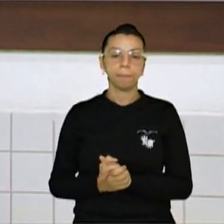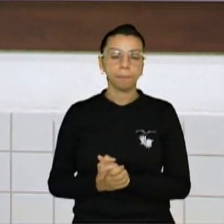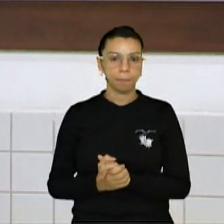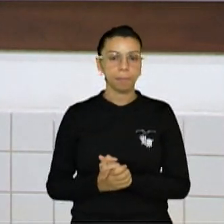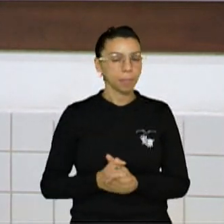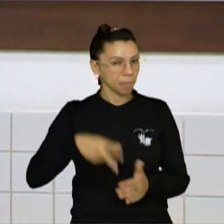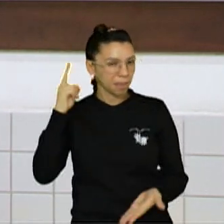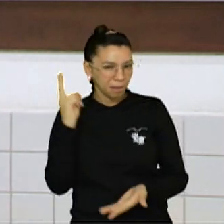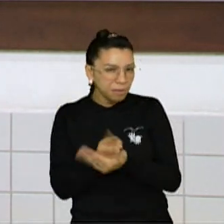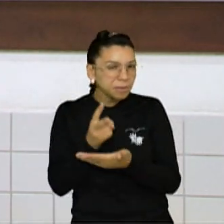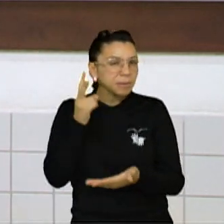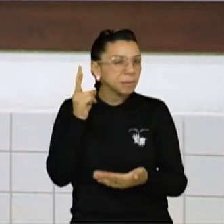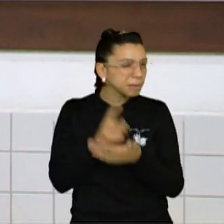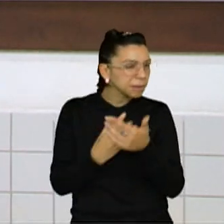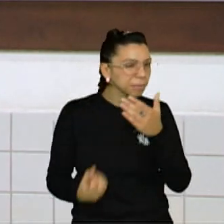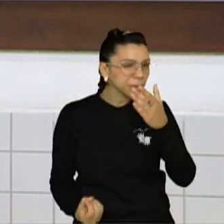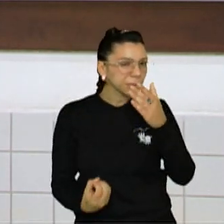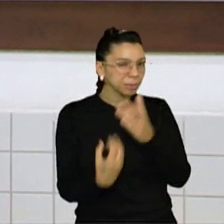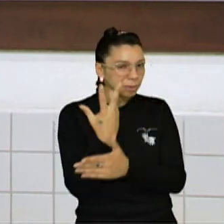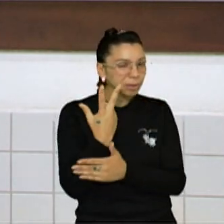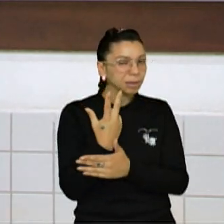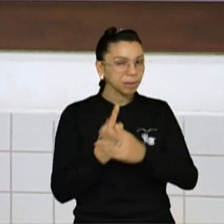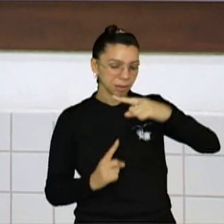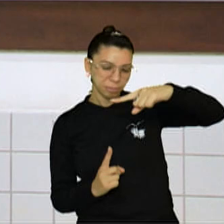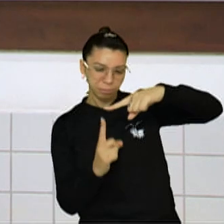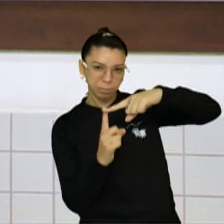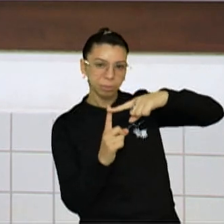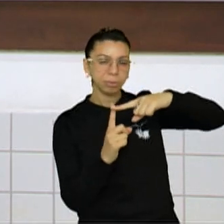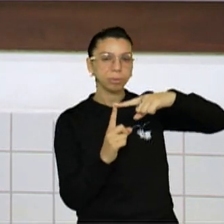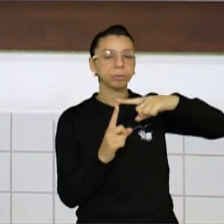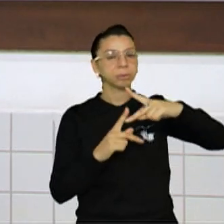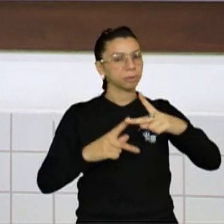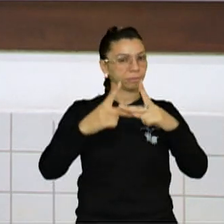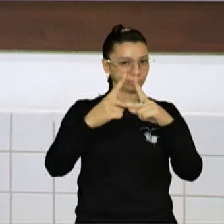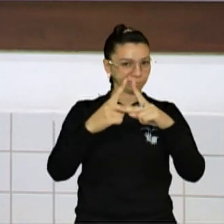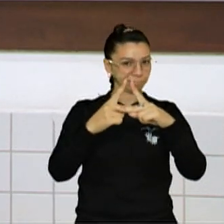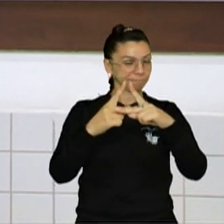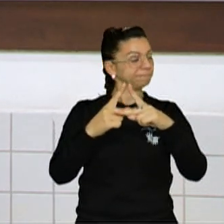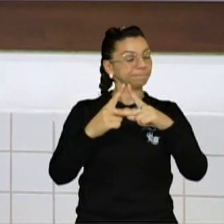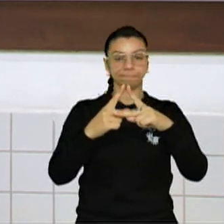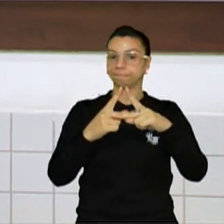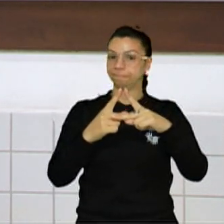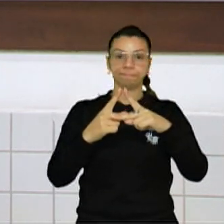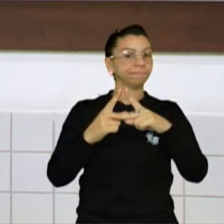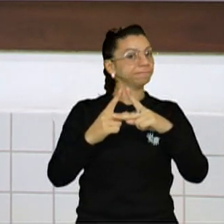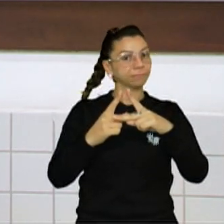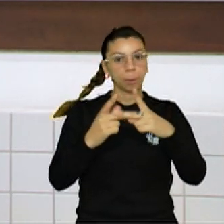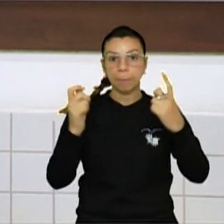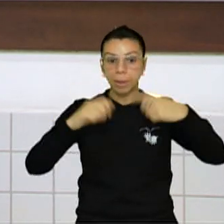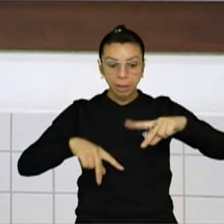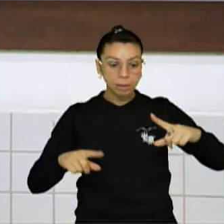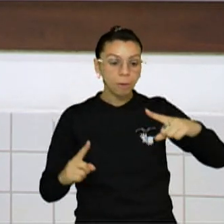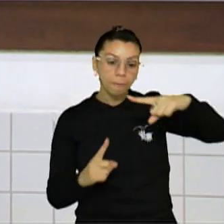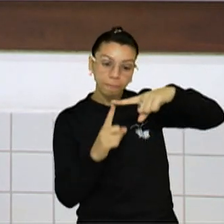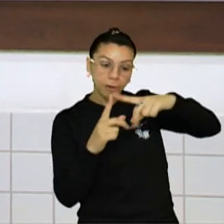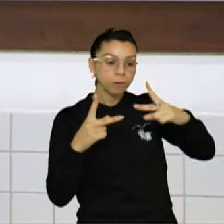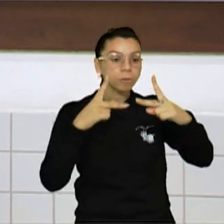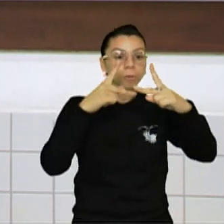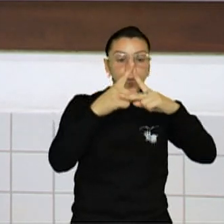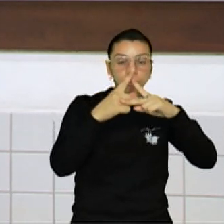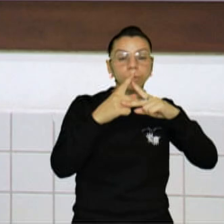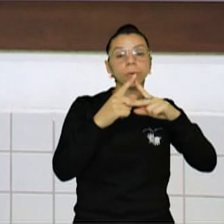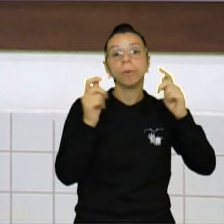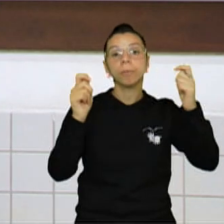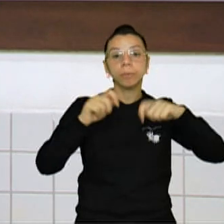pontos, sempre eu formo o vértice de triângulo? Não. Para que sejam vértices de um triângulo, os